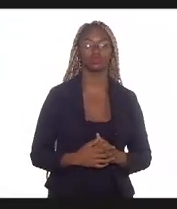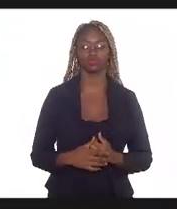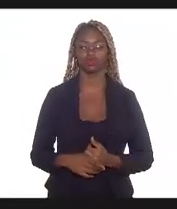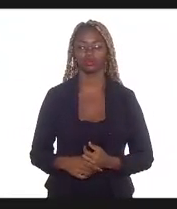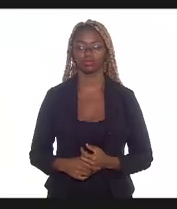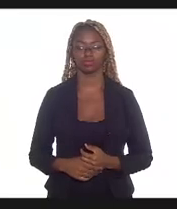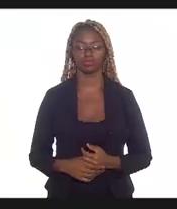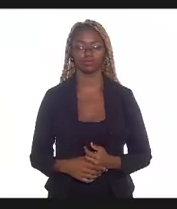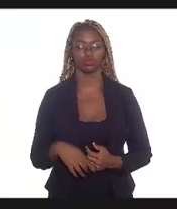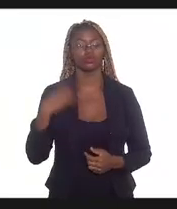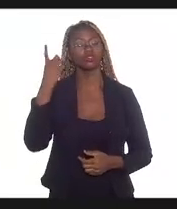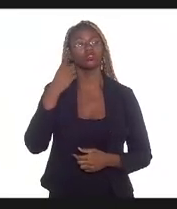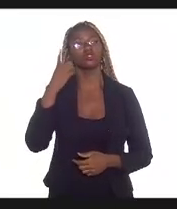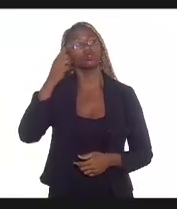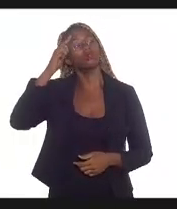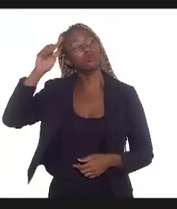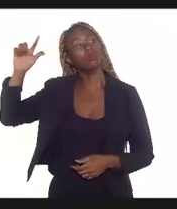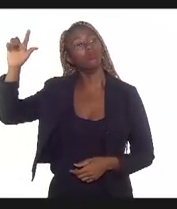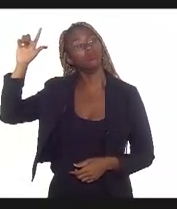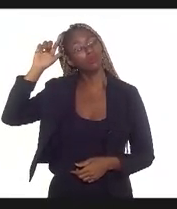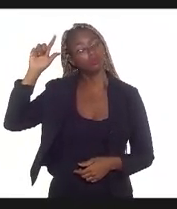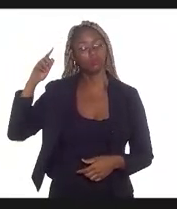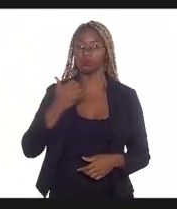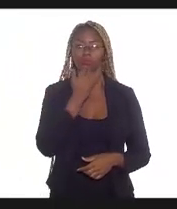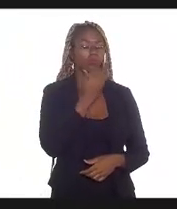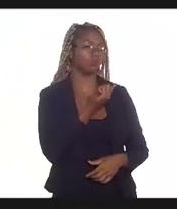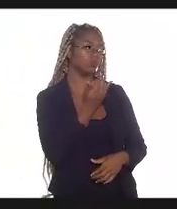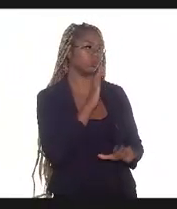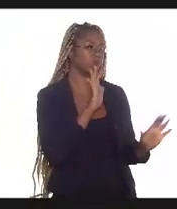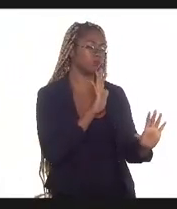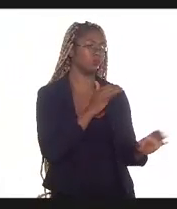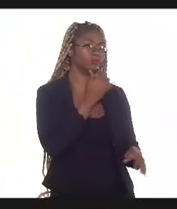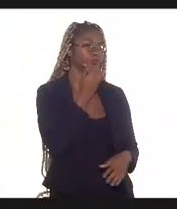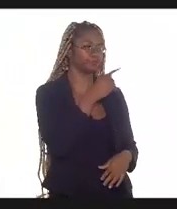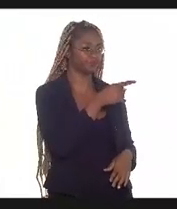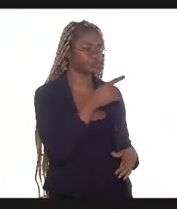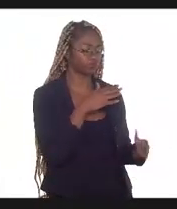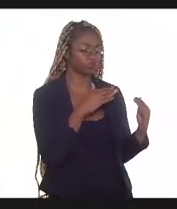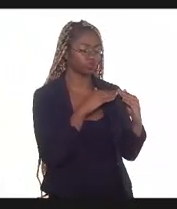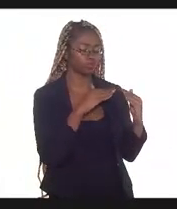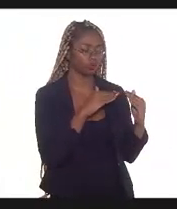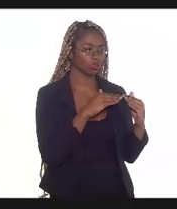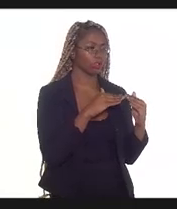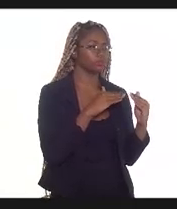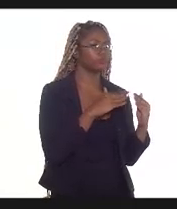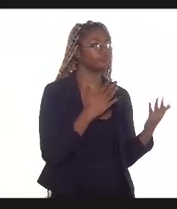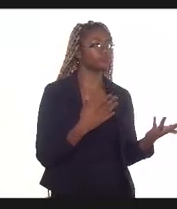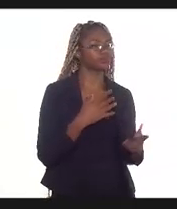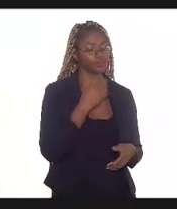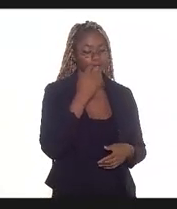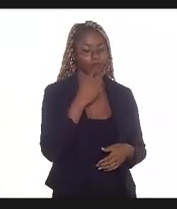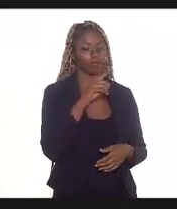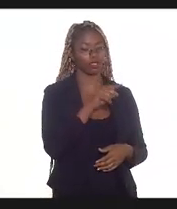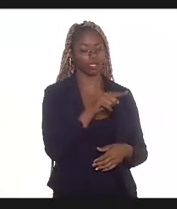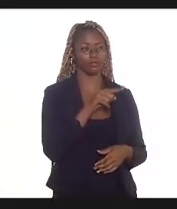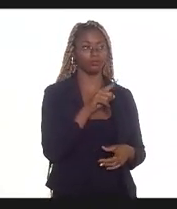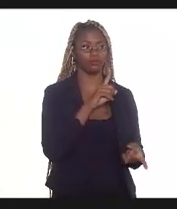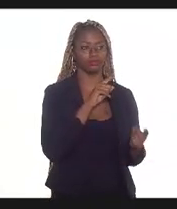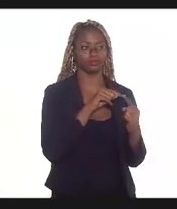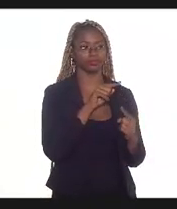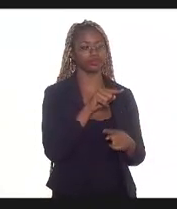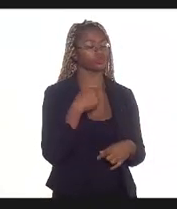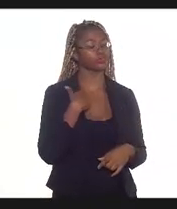Então, deputado Paulo, chegou. Perdão, Vossa Excelência tem razão. tem lei nesse sentido, não tenho o